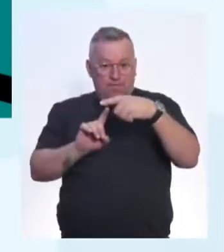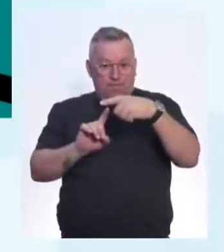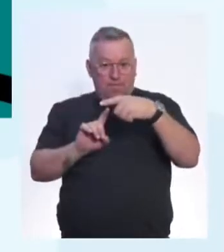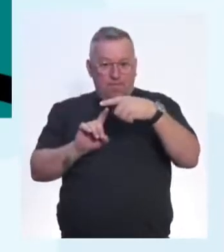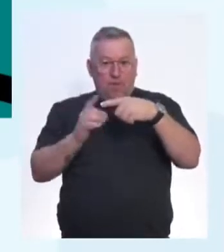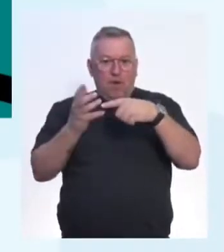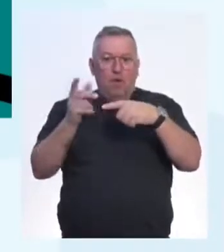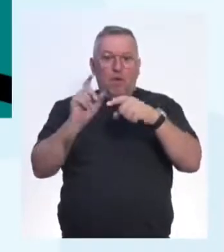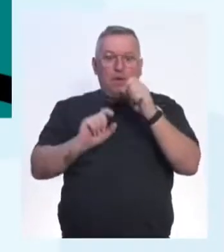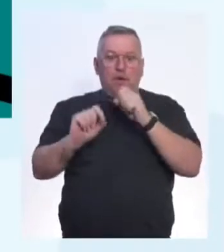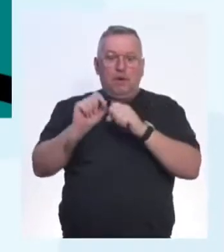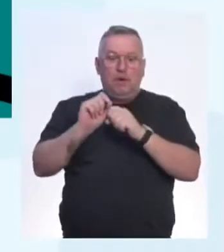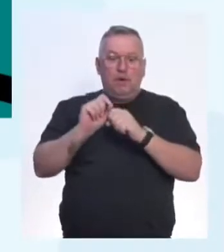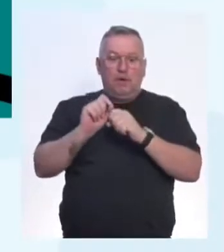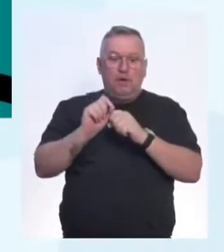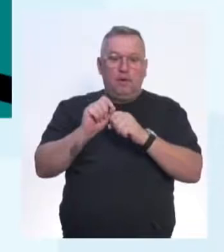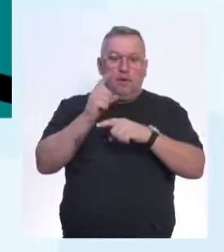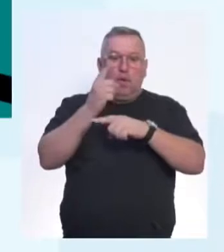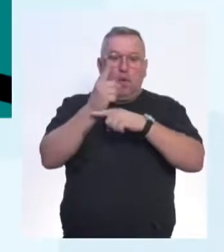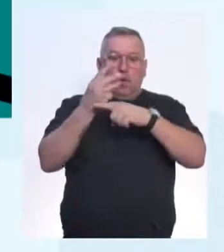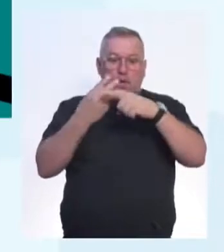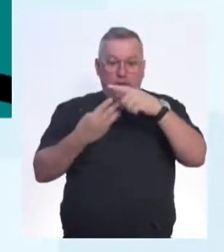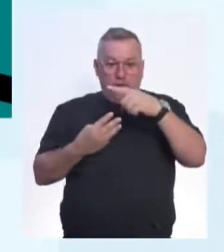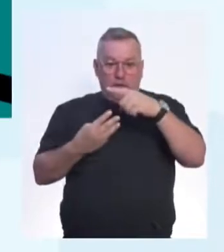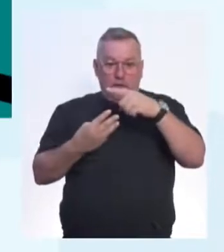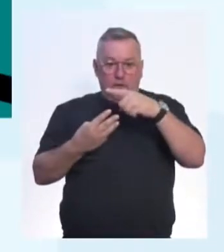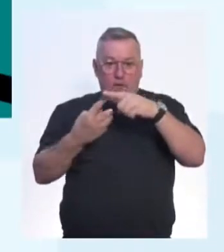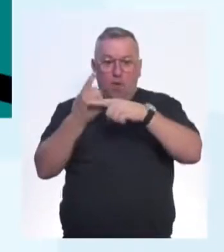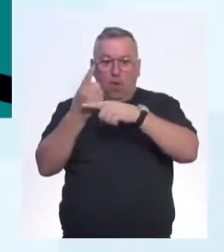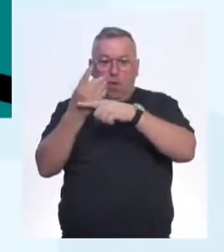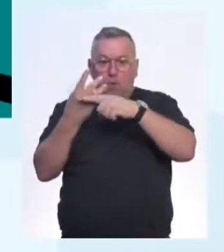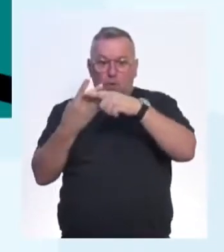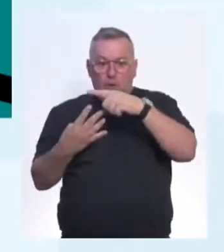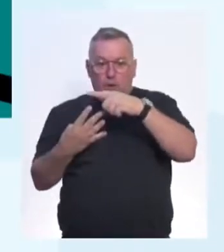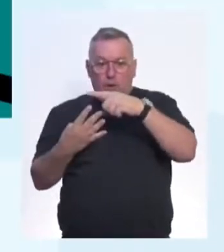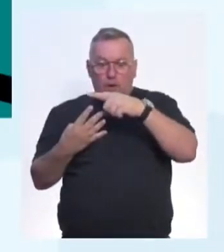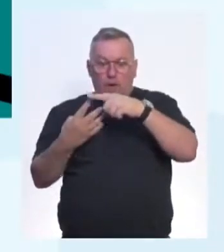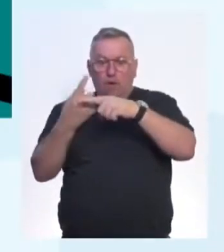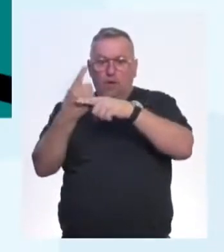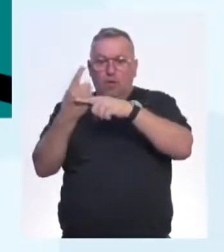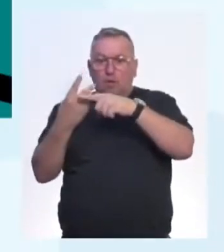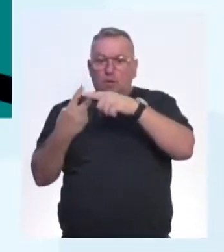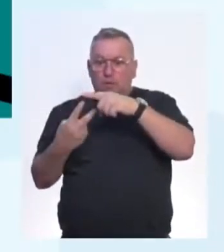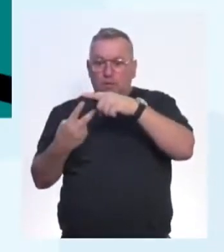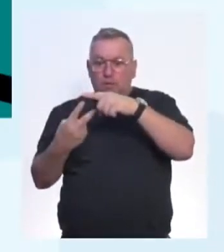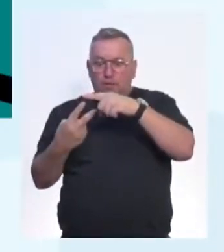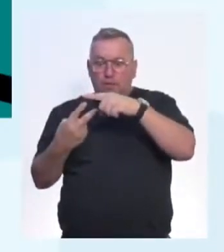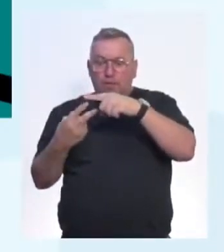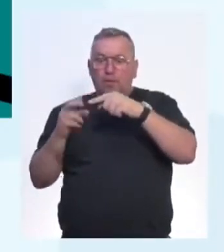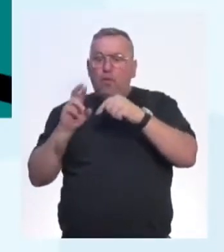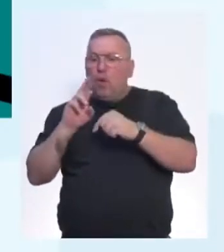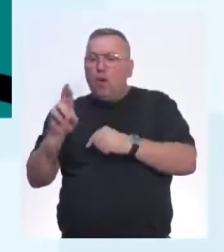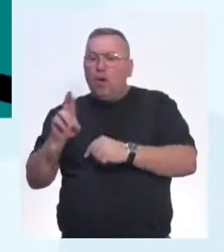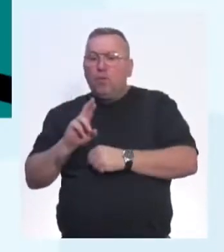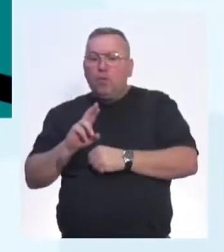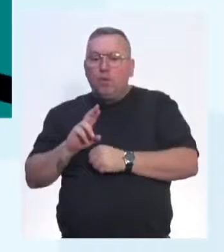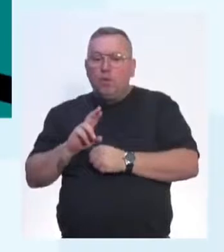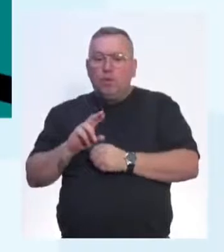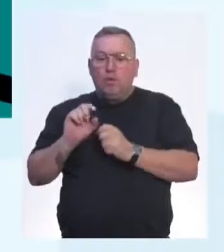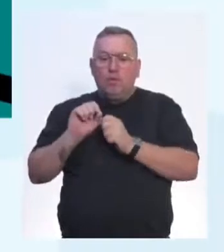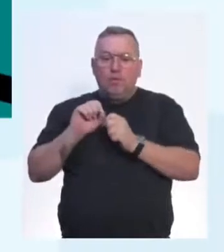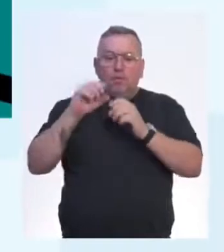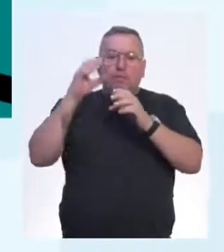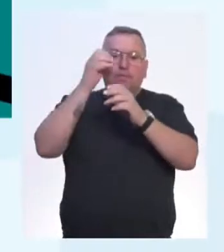que eu quero? Somar 1/3, 1/4 e 1/2. Para eu poder fazer essa adição, para eu